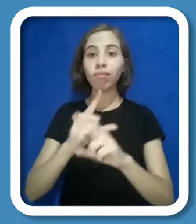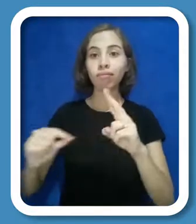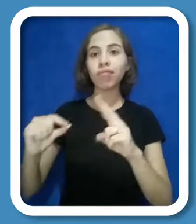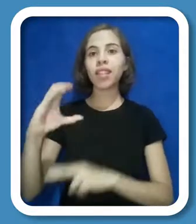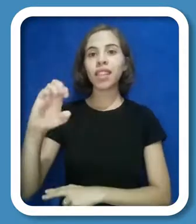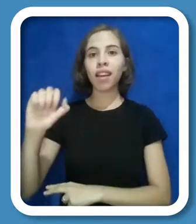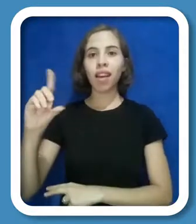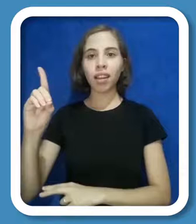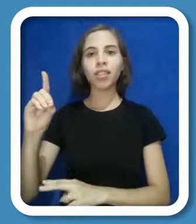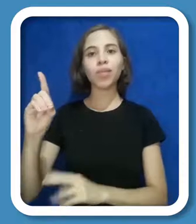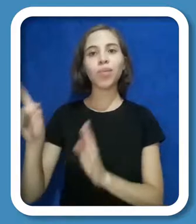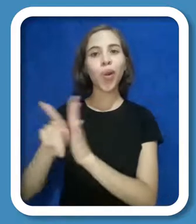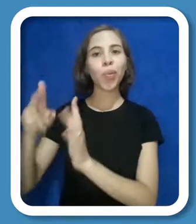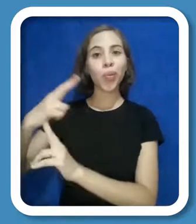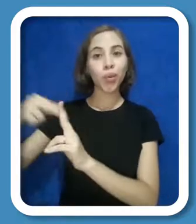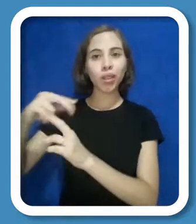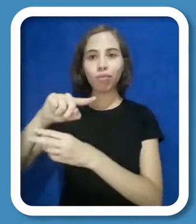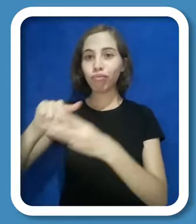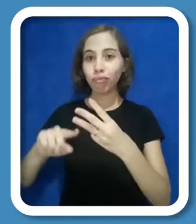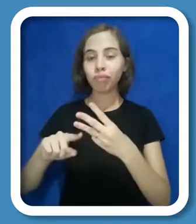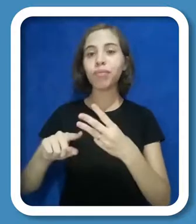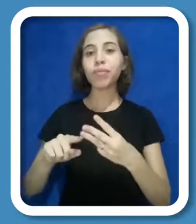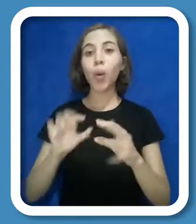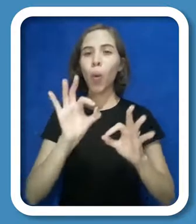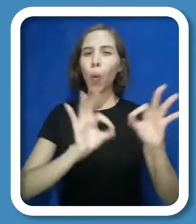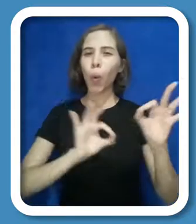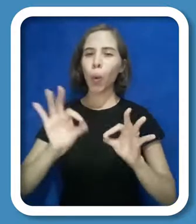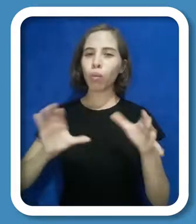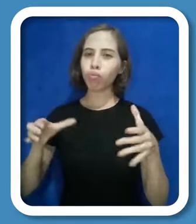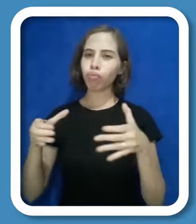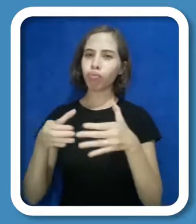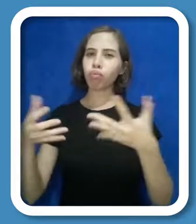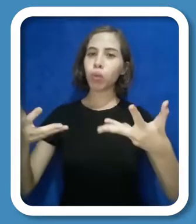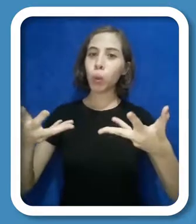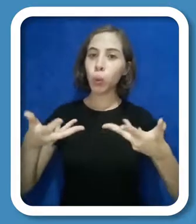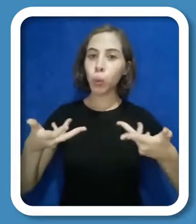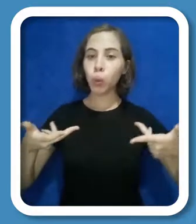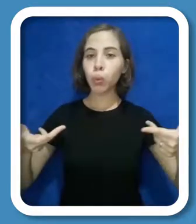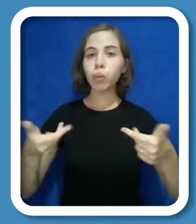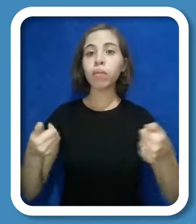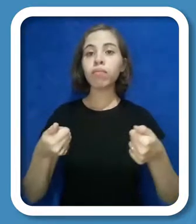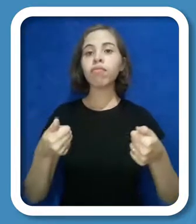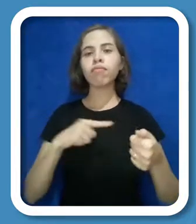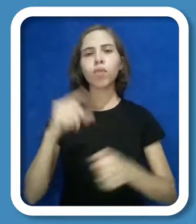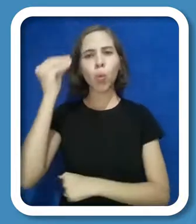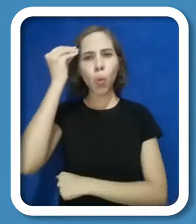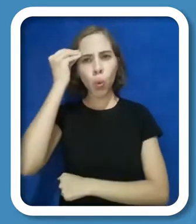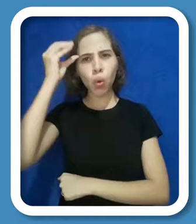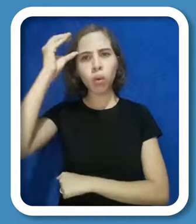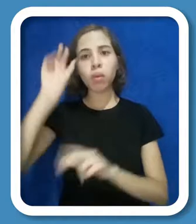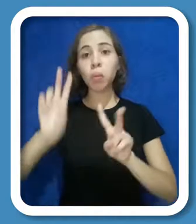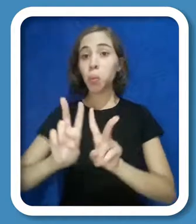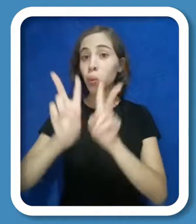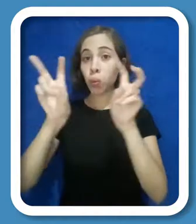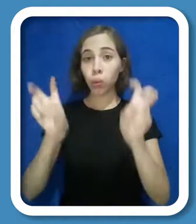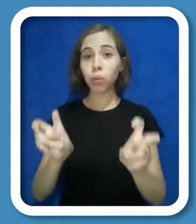SEAD-UNB. Ele foi elaborado por uma equipe altamente qualificada e com amplo conhecimento sobre o